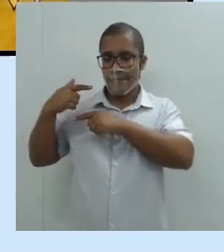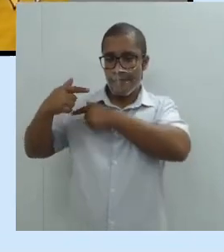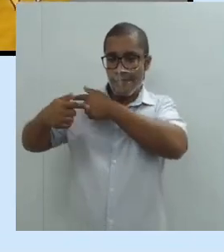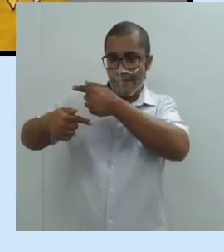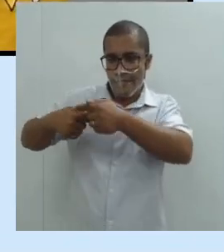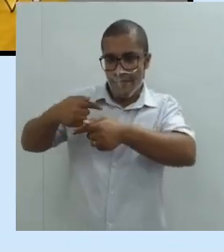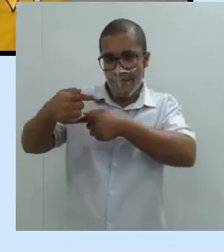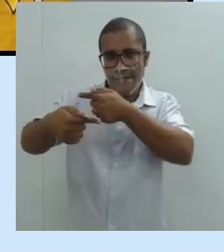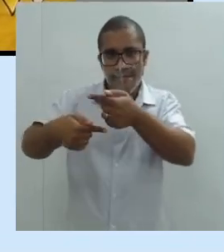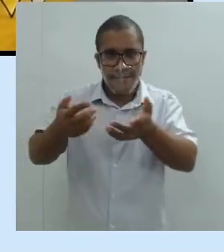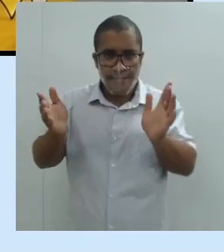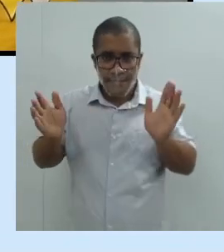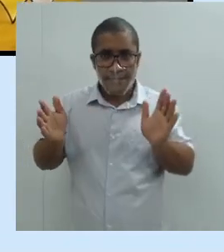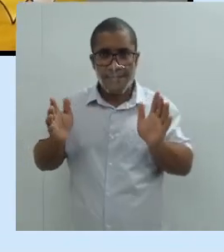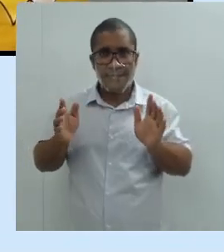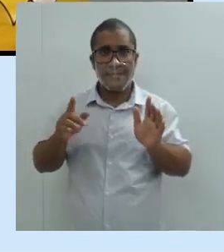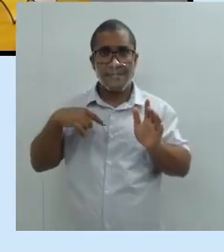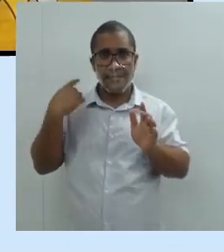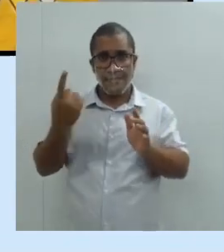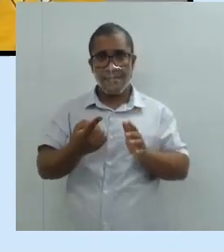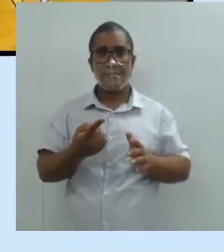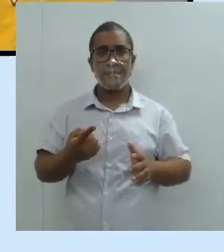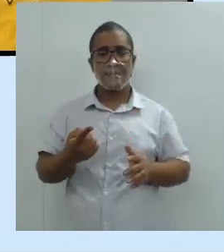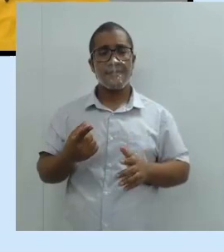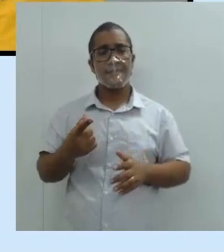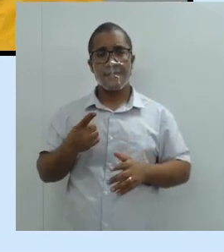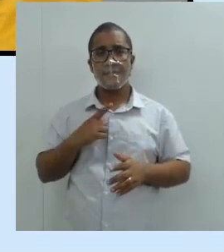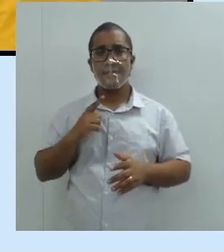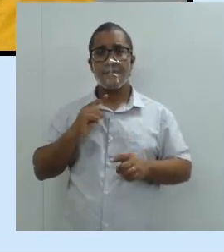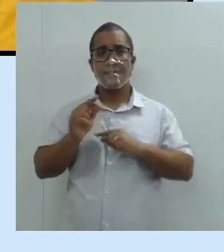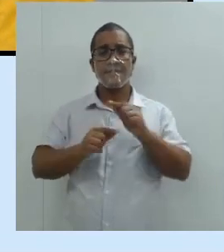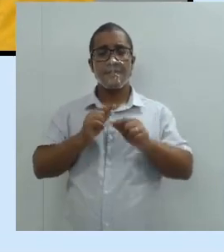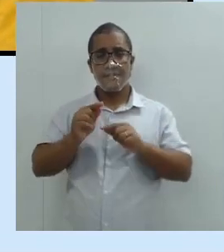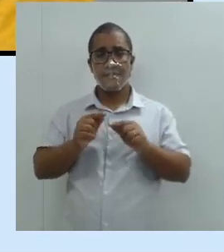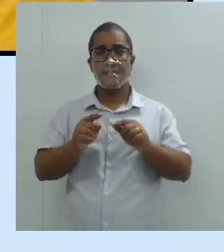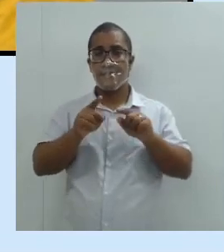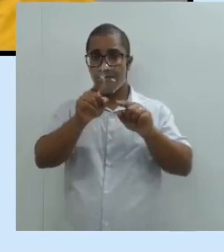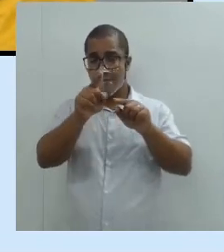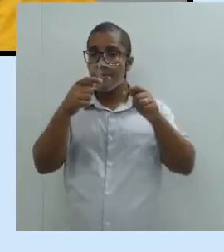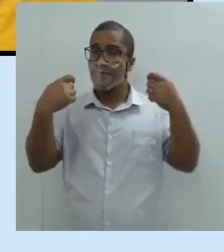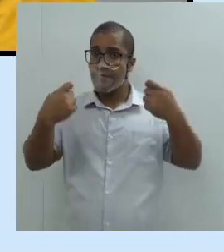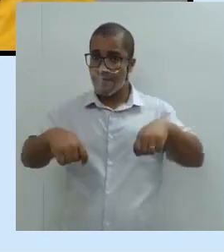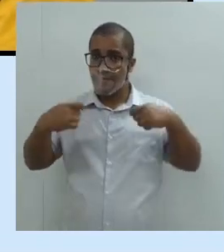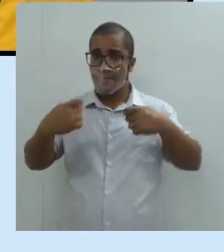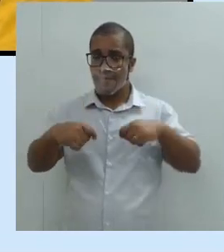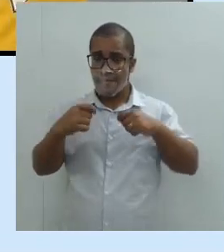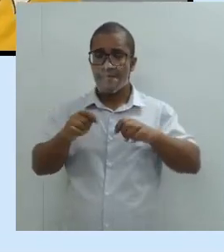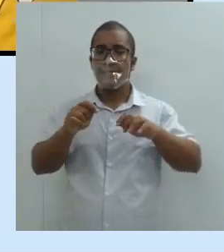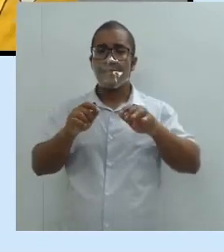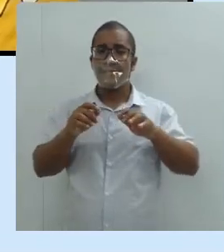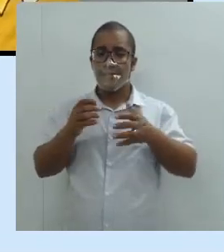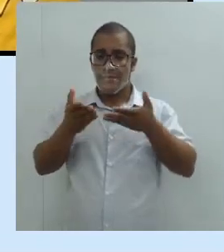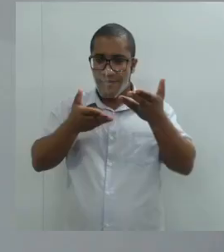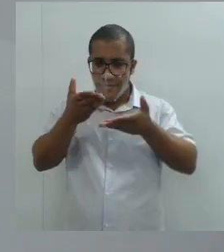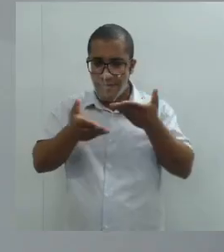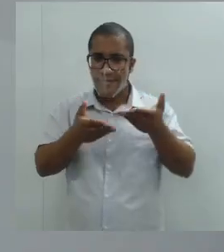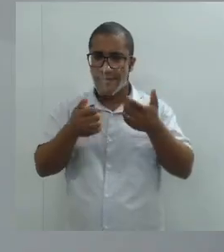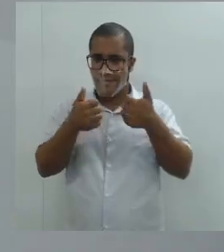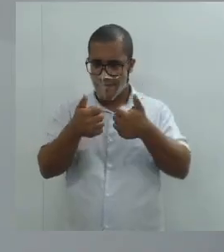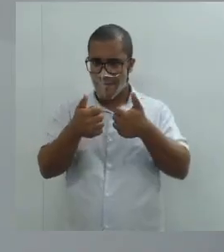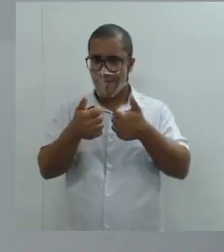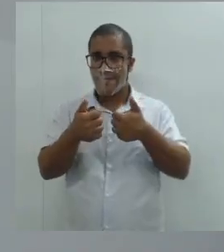cuidar, porque né, ninguém nasce para semente. E você é que vai cuidar de tudo, tá bom?